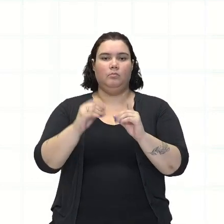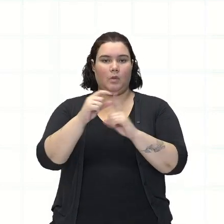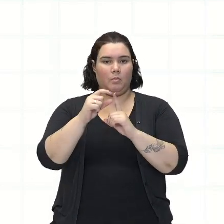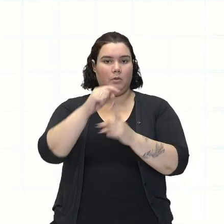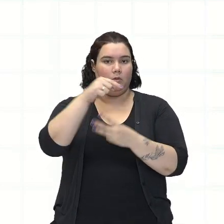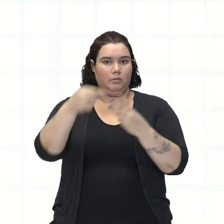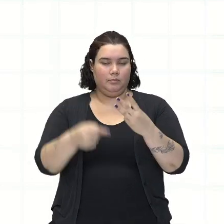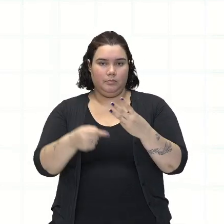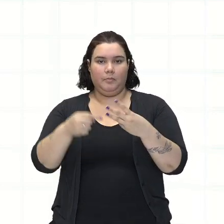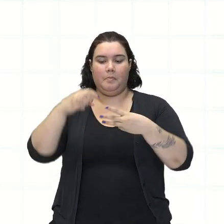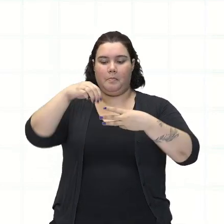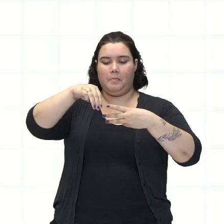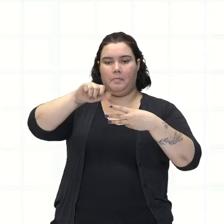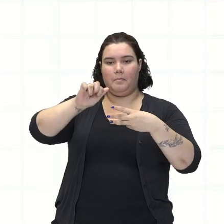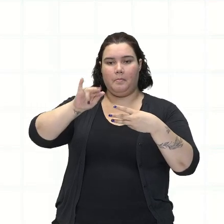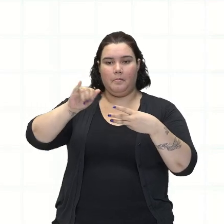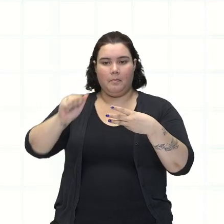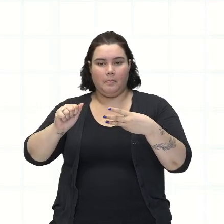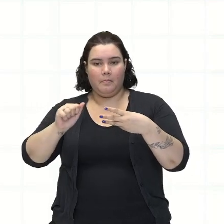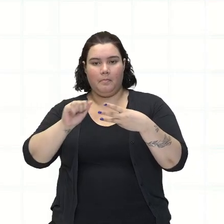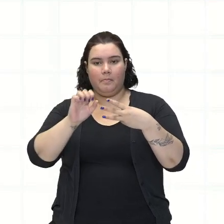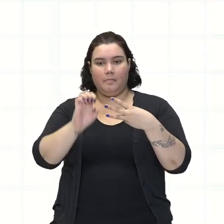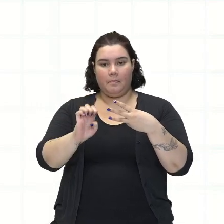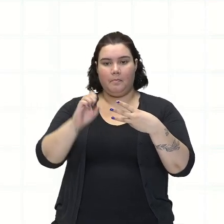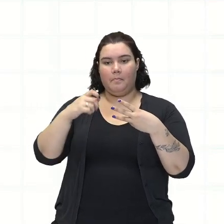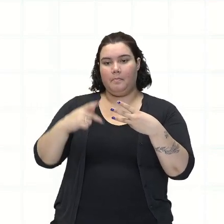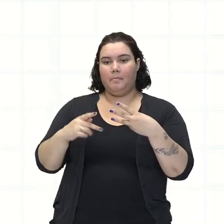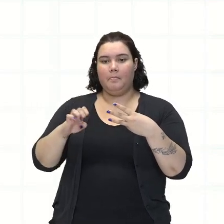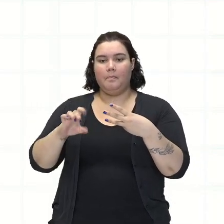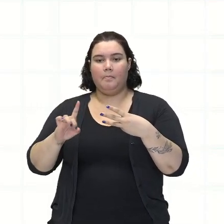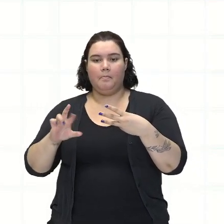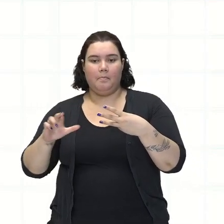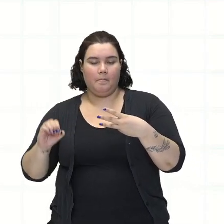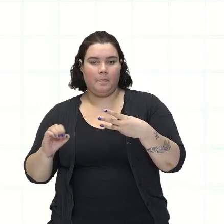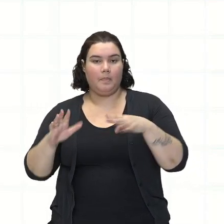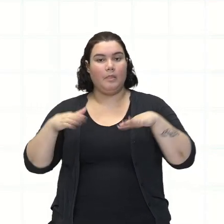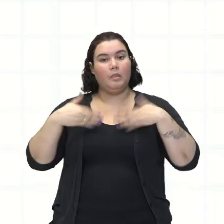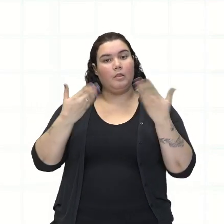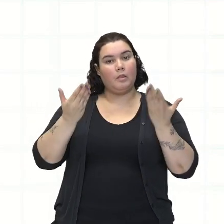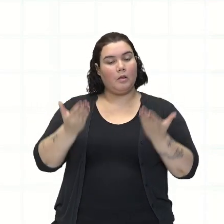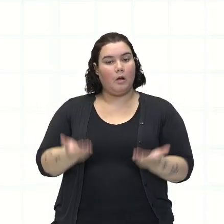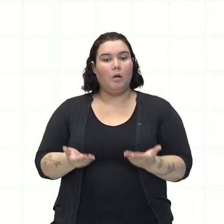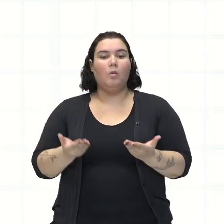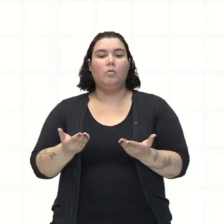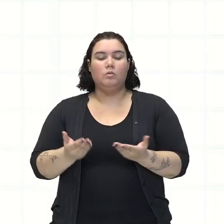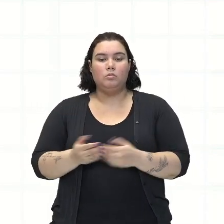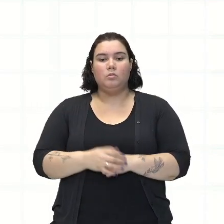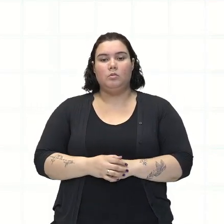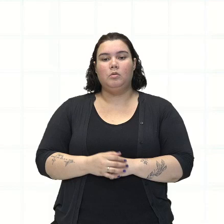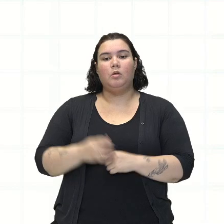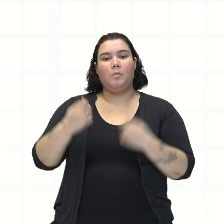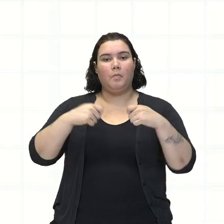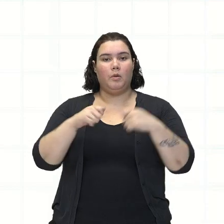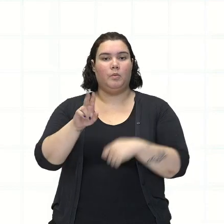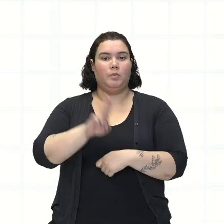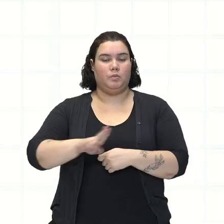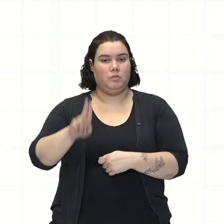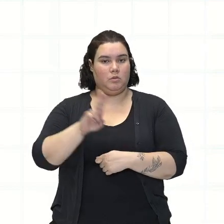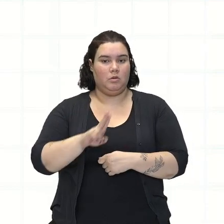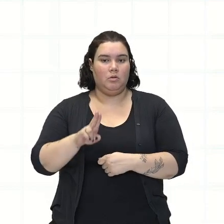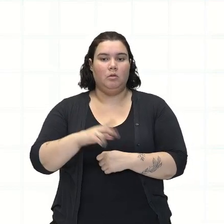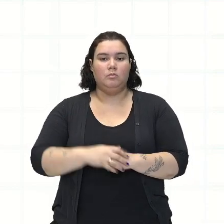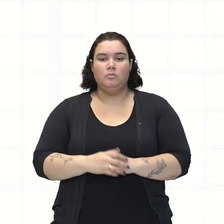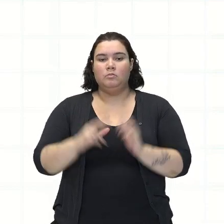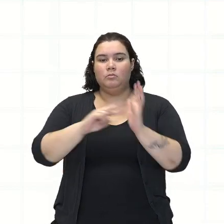palavras. Nem Maria e nem Pedro. Portanto, como eu não consigo eliminar nem Maria nem Pedro, eu vou ter